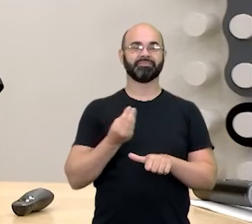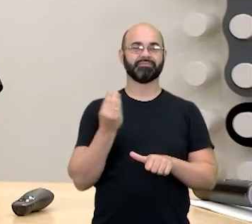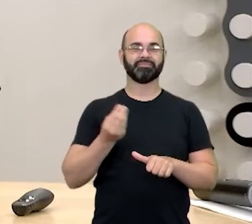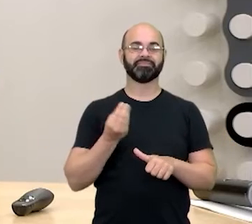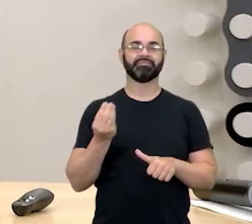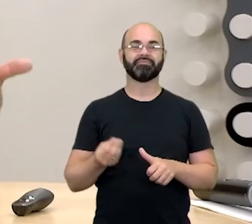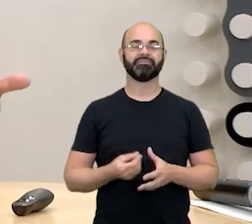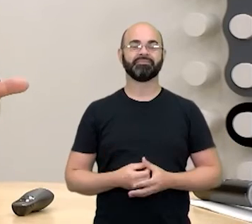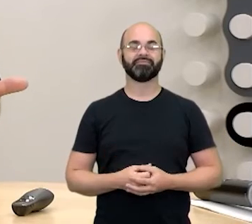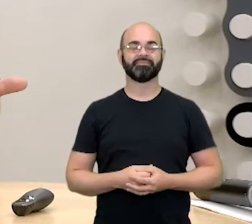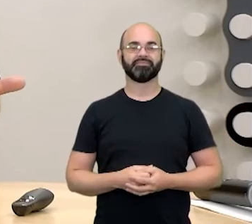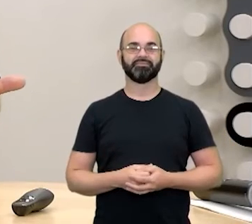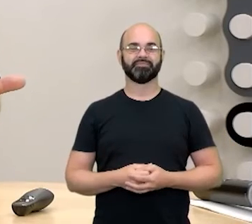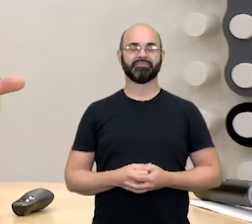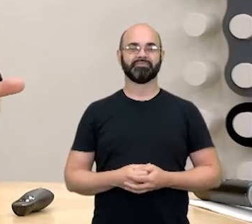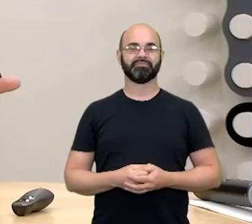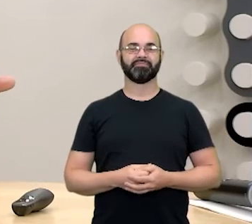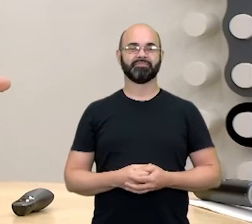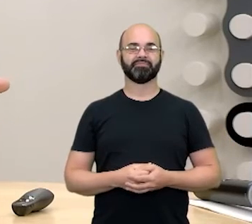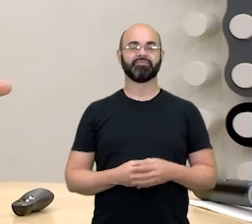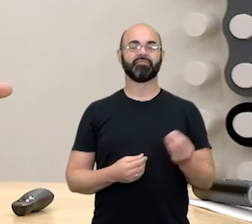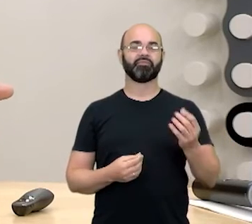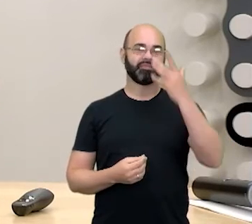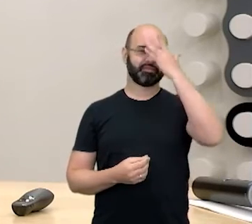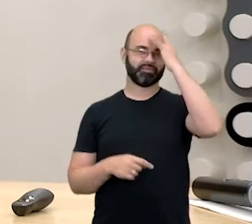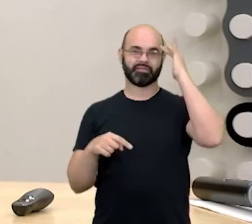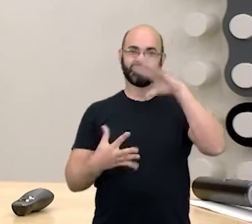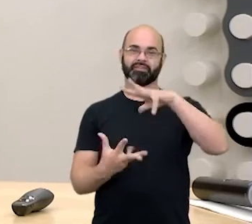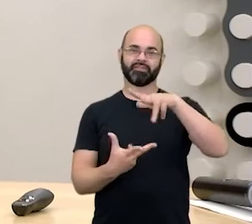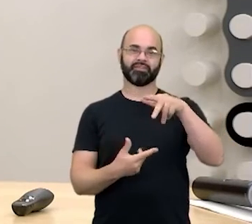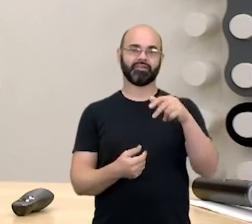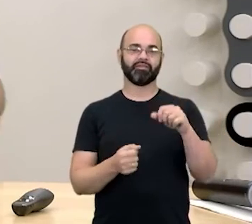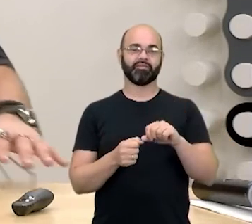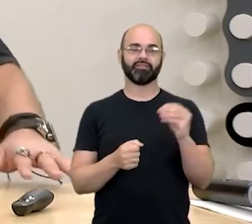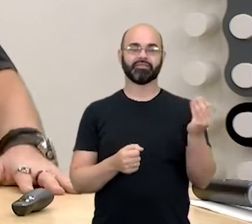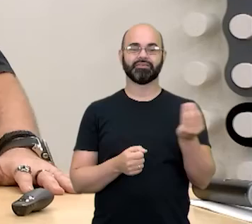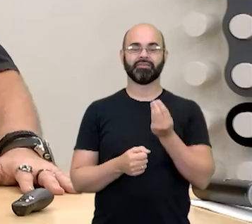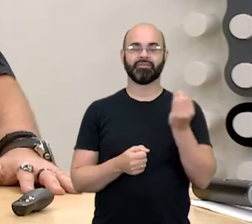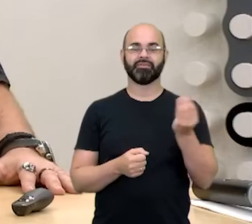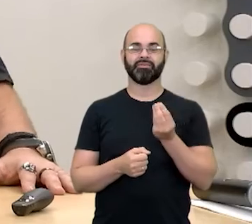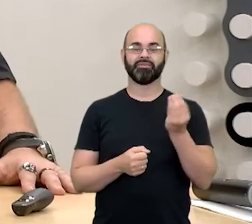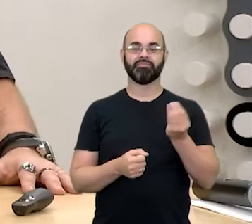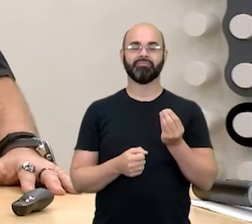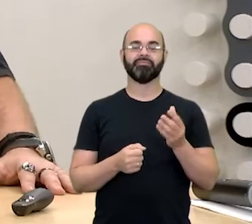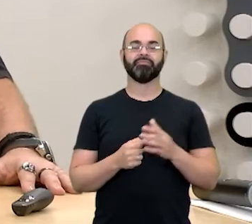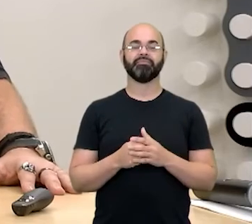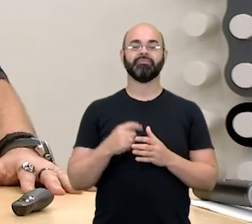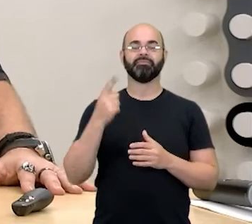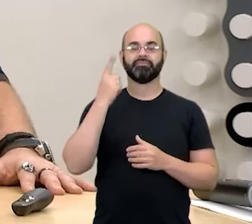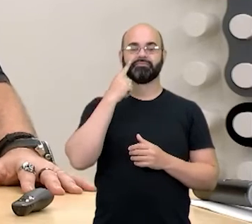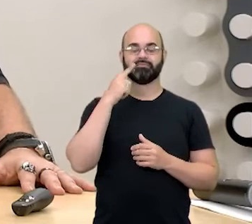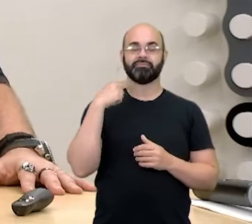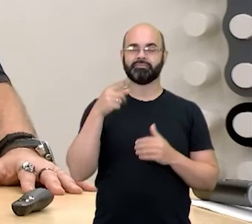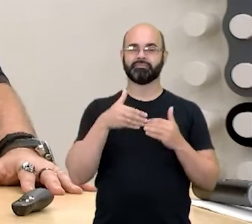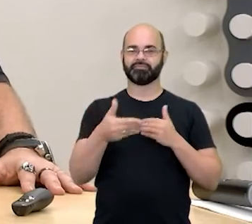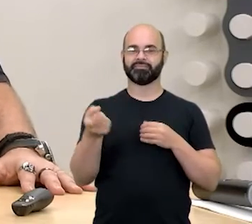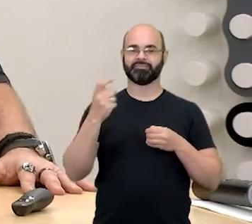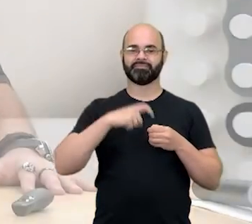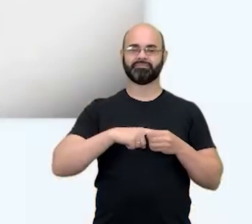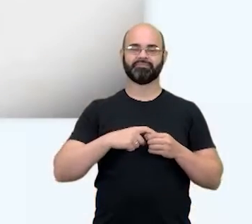ver, né, com o que o ser humano faz aqui no planeta e logicamente, né, para a superfície. Então daqui a pouco a gente